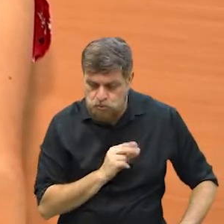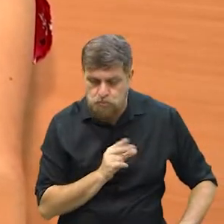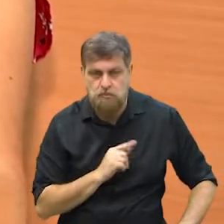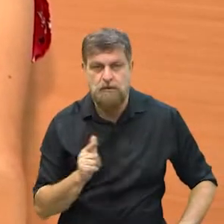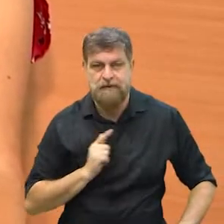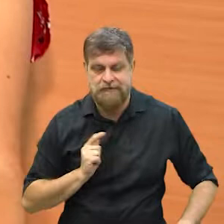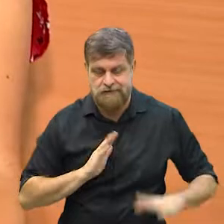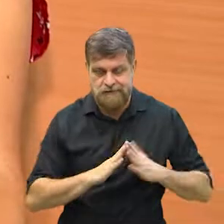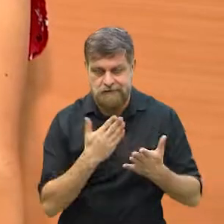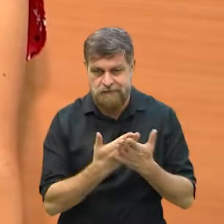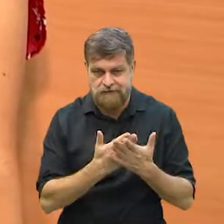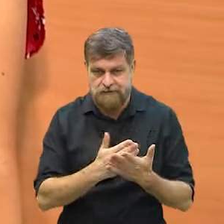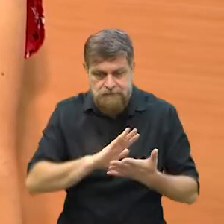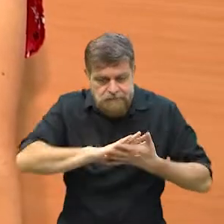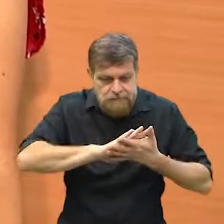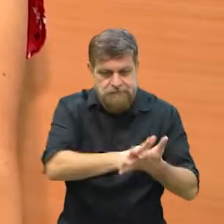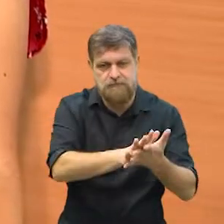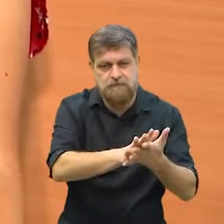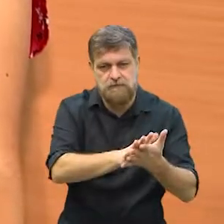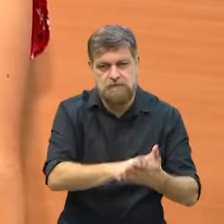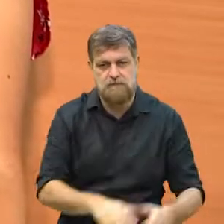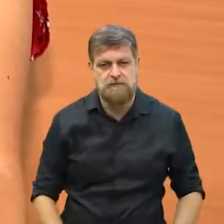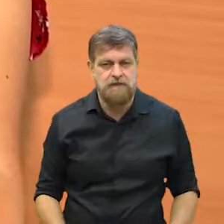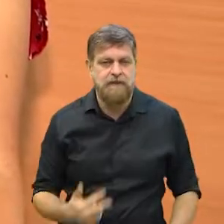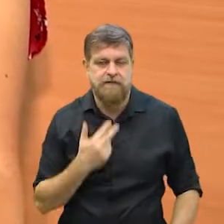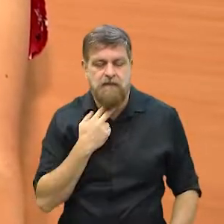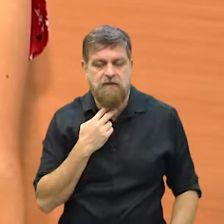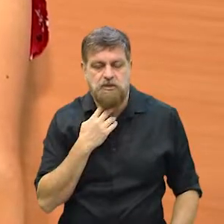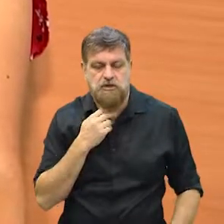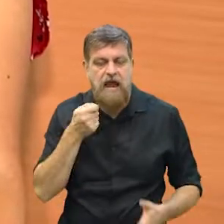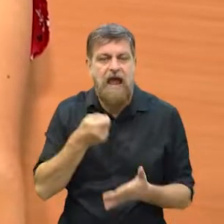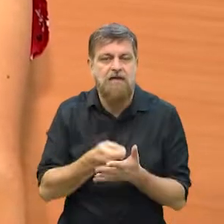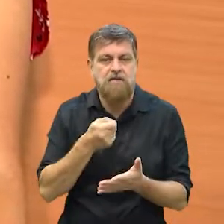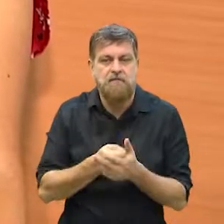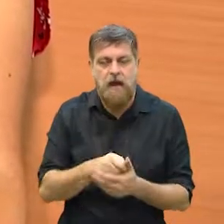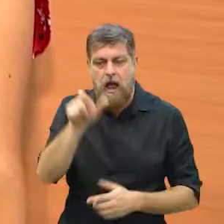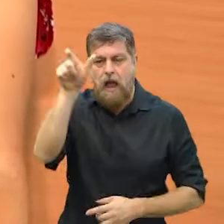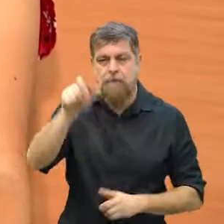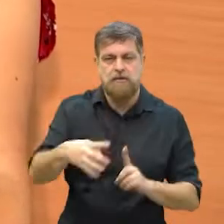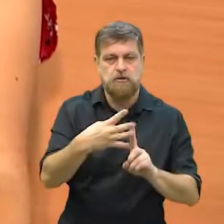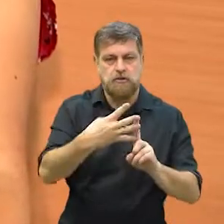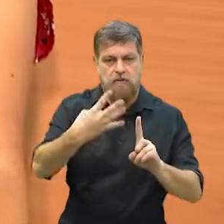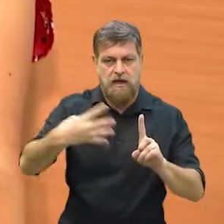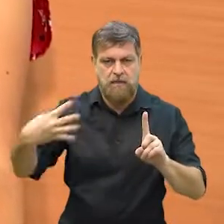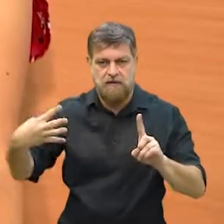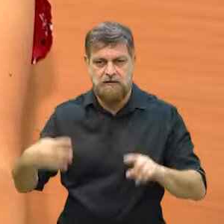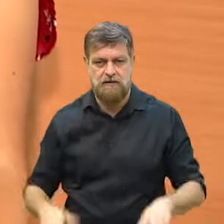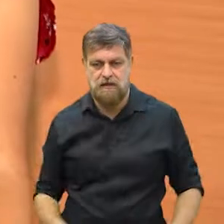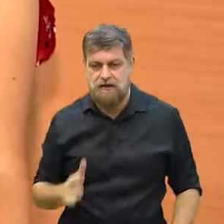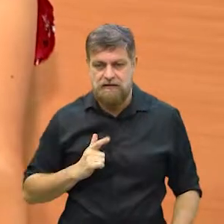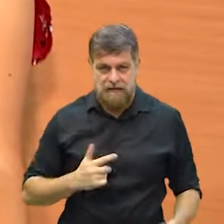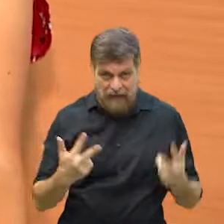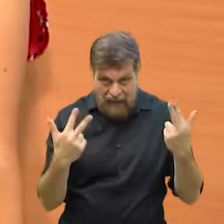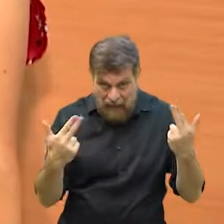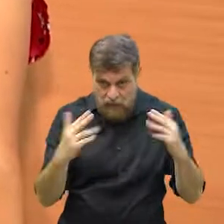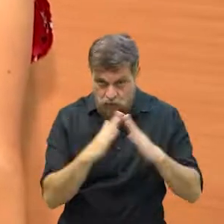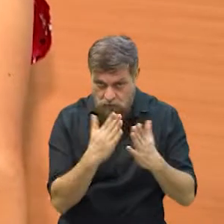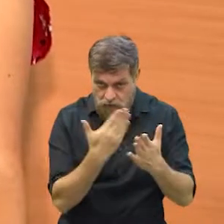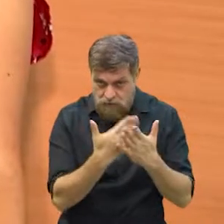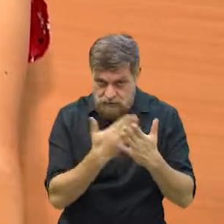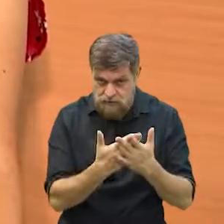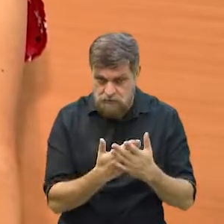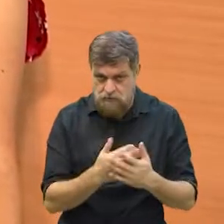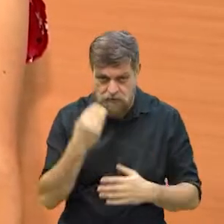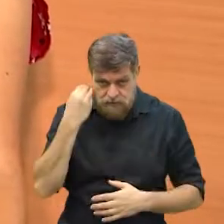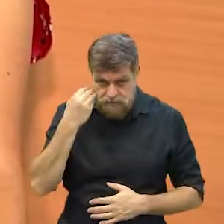afeta a educação, né? Não dá para dizer que uma pessoa LGBT e uma pessoa não LGBT tem a mesma